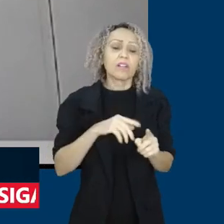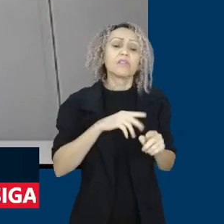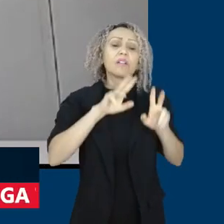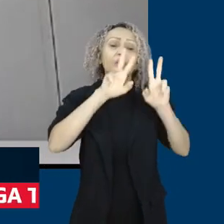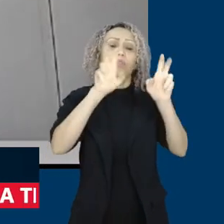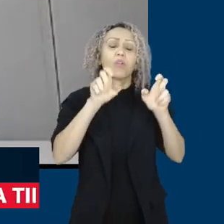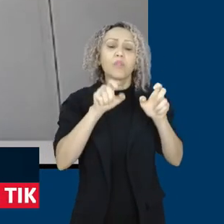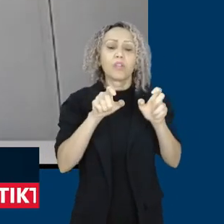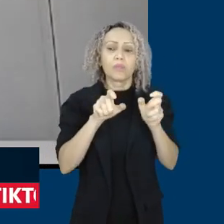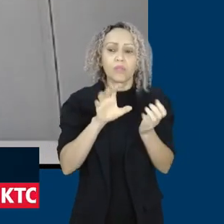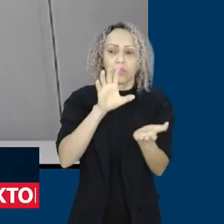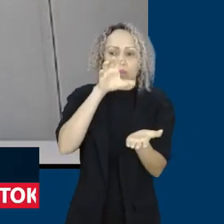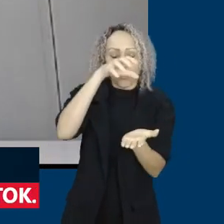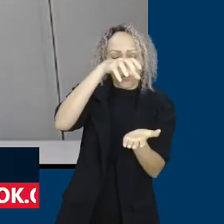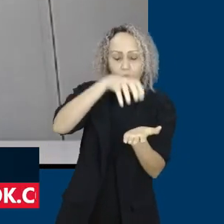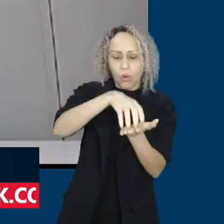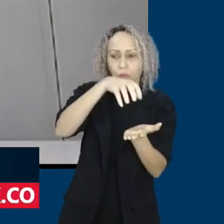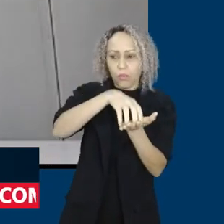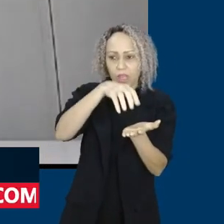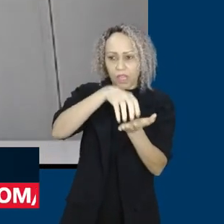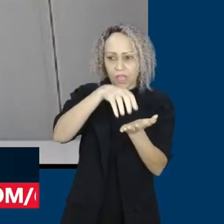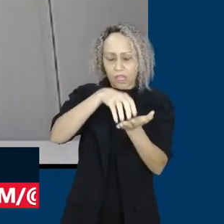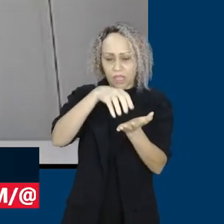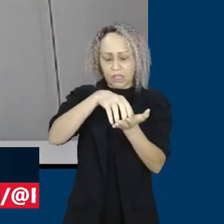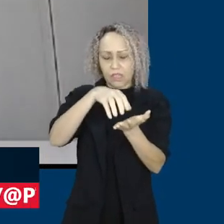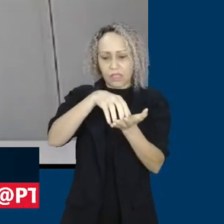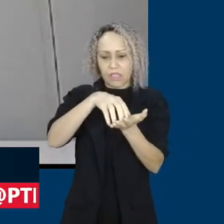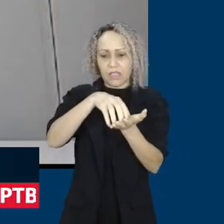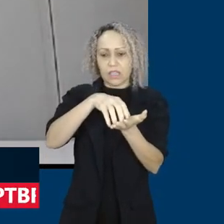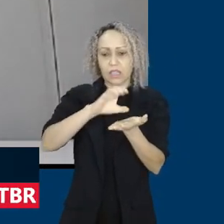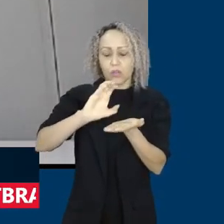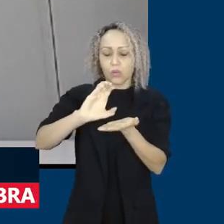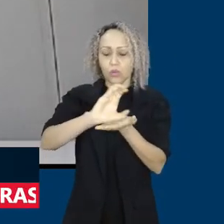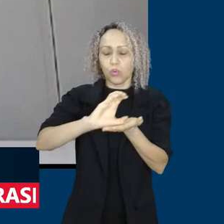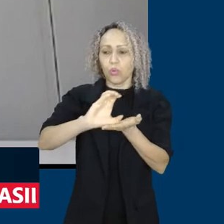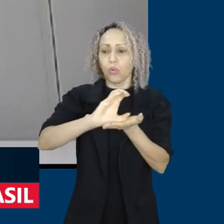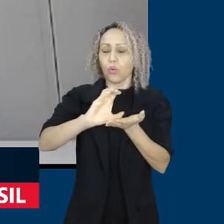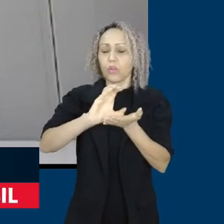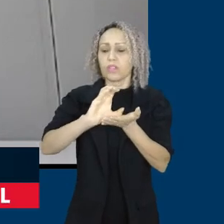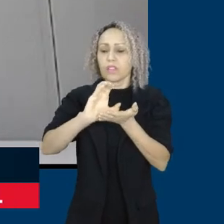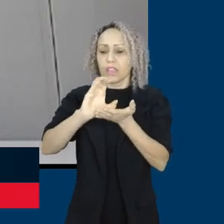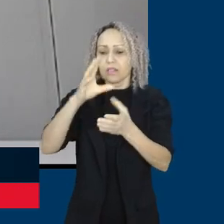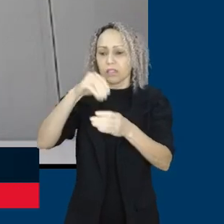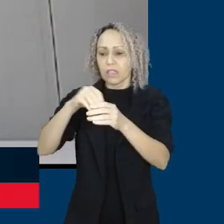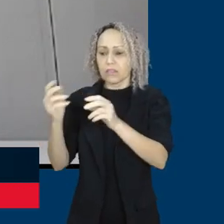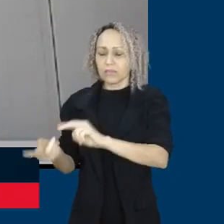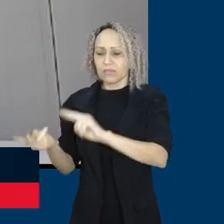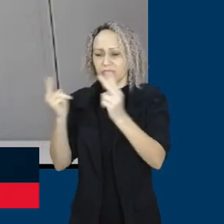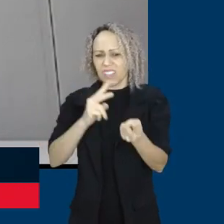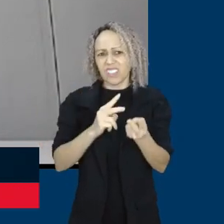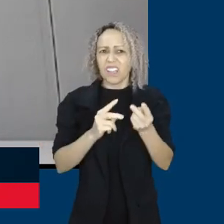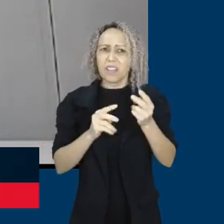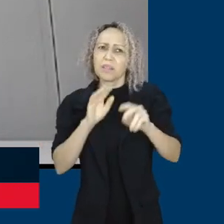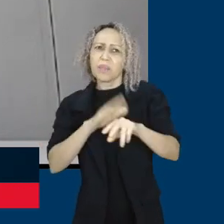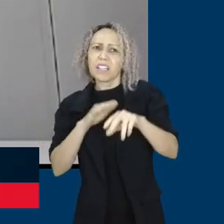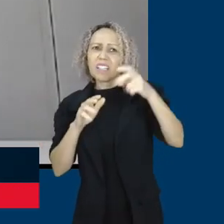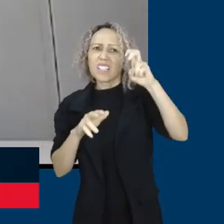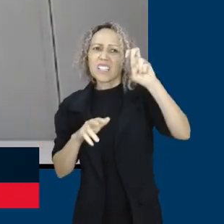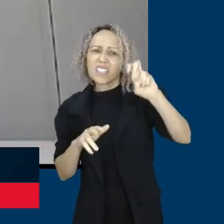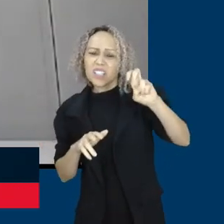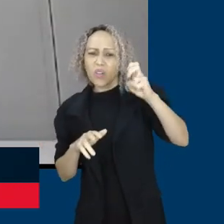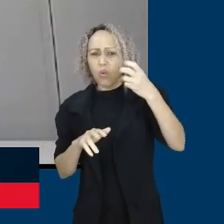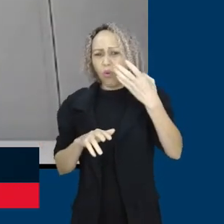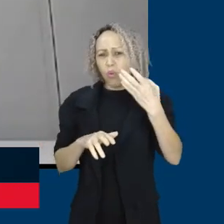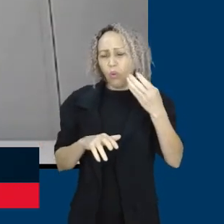dia 28 ele é composto de mais de 50 entidades redes fórum pessoal dos